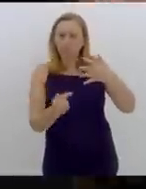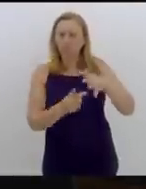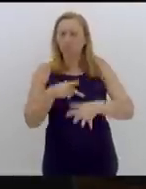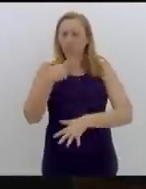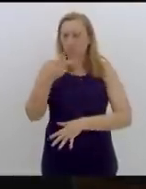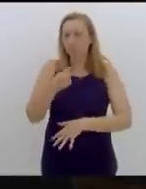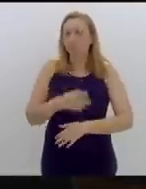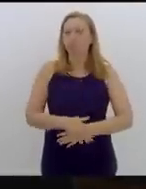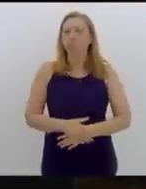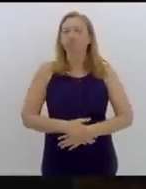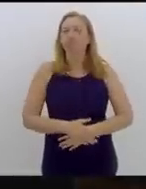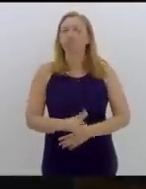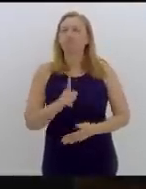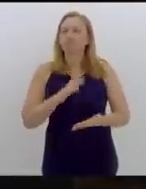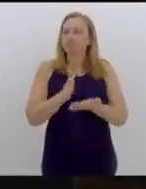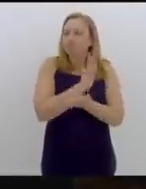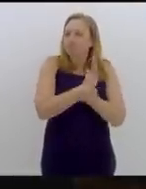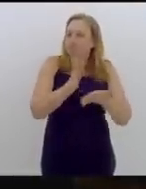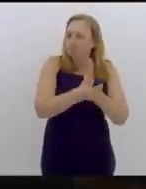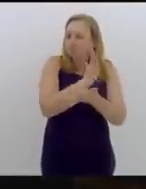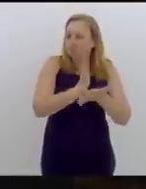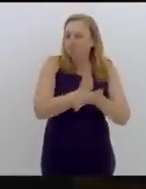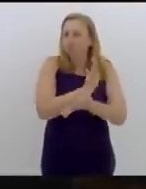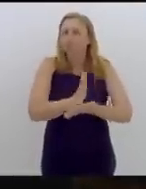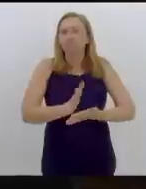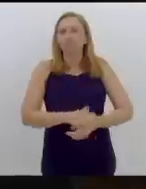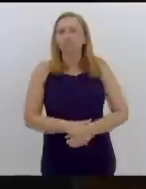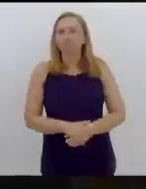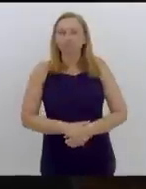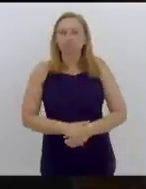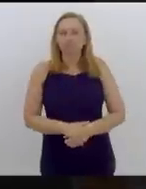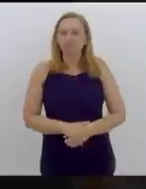tem alguns tem alguns obstáculos